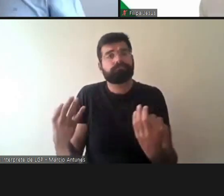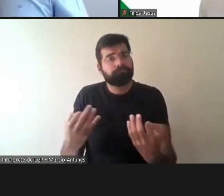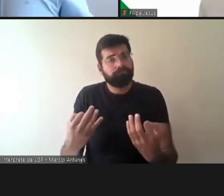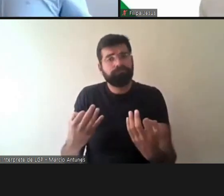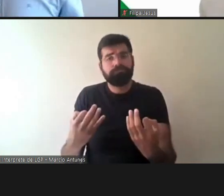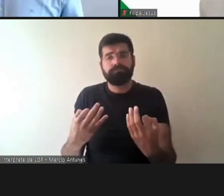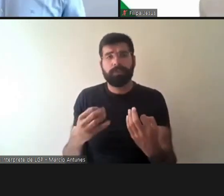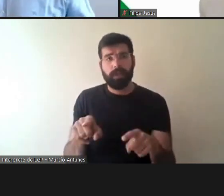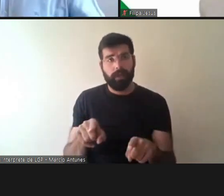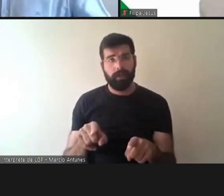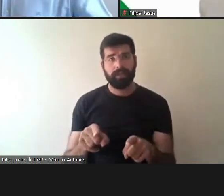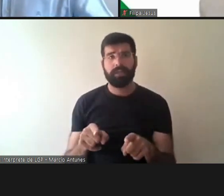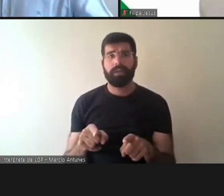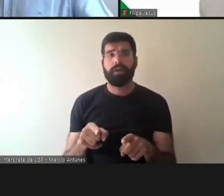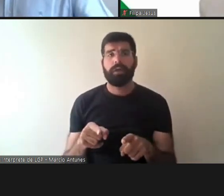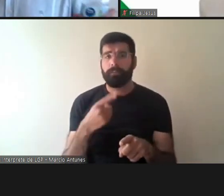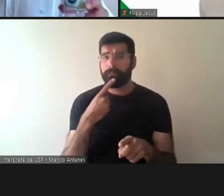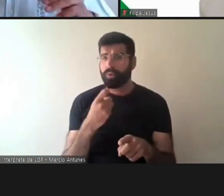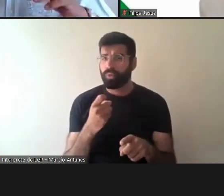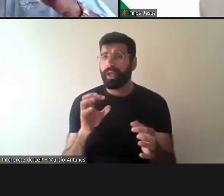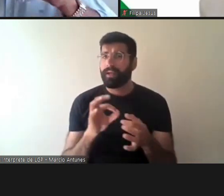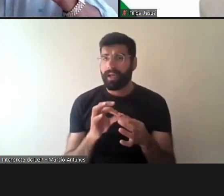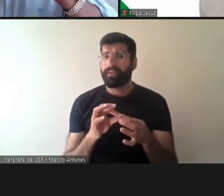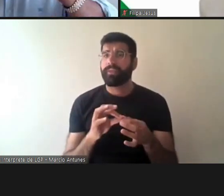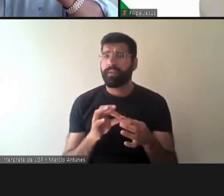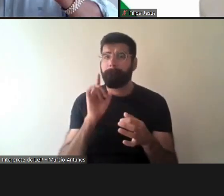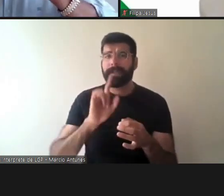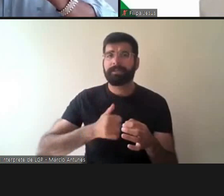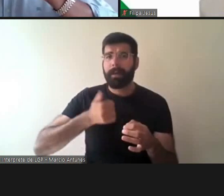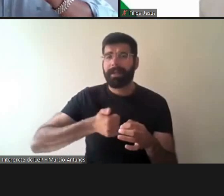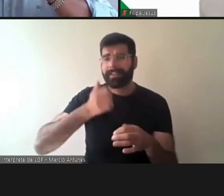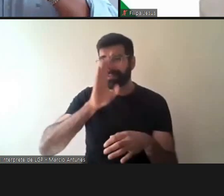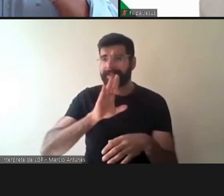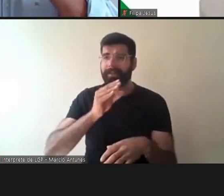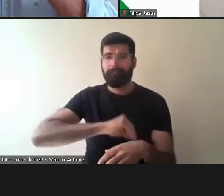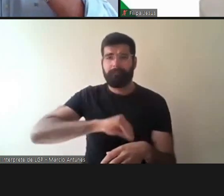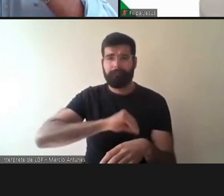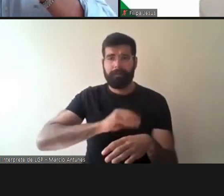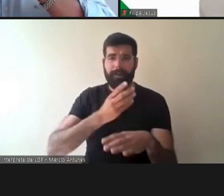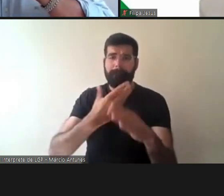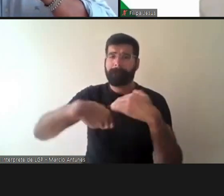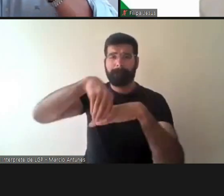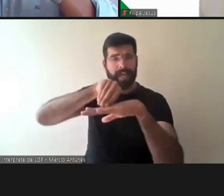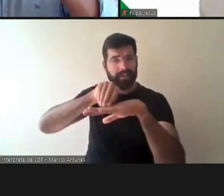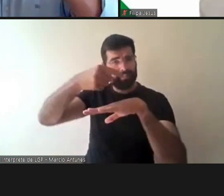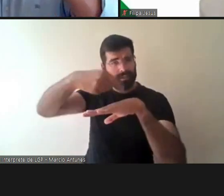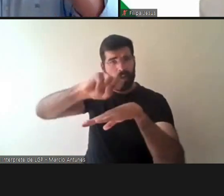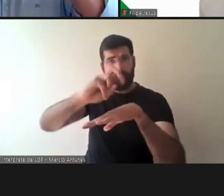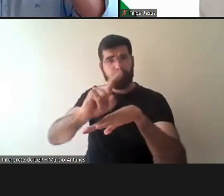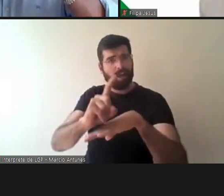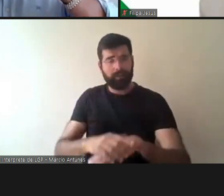aqui muita questão, mas é sobretudo se serão recompensados a nível dos vencimentos.